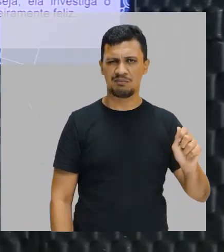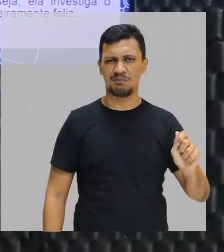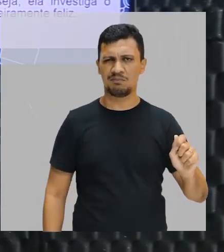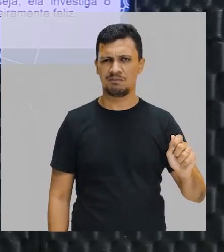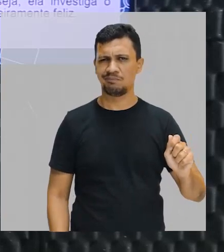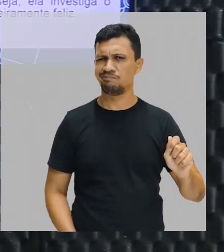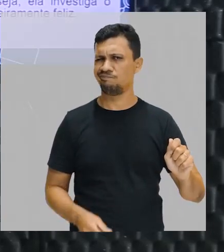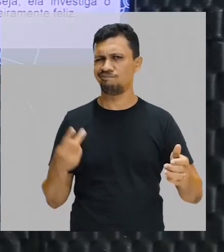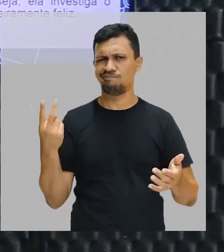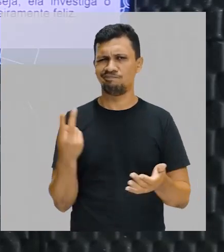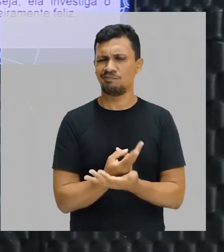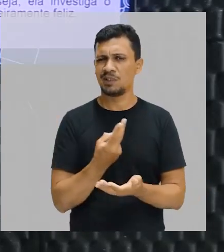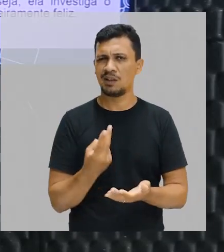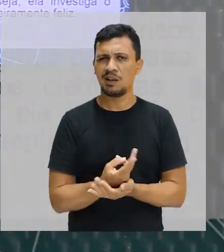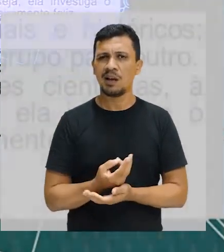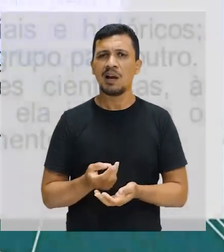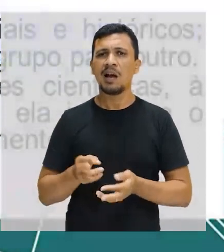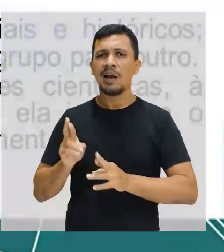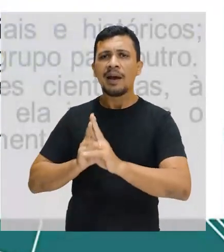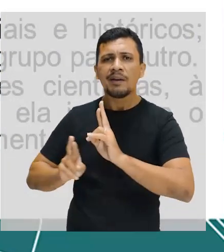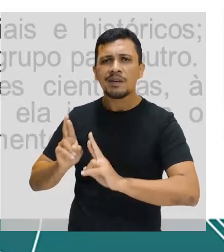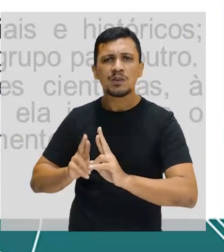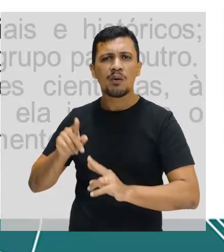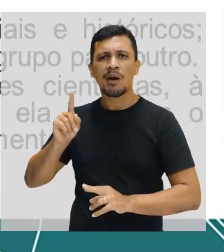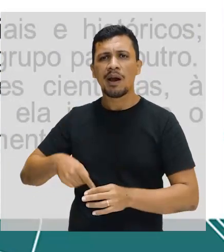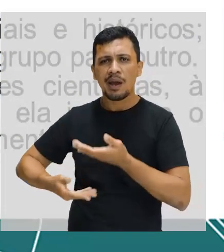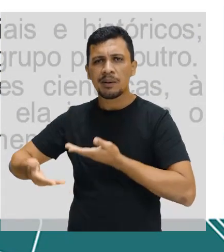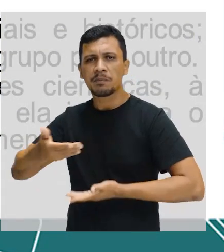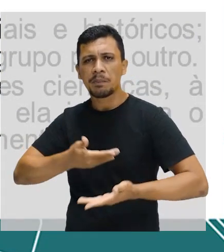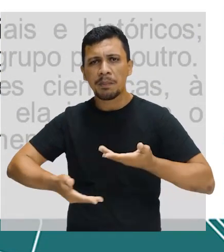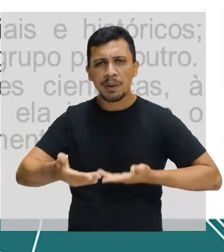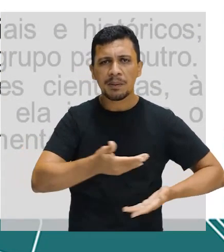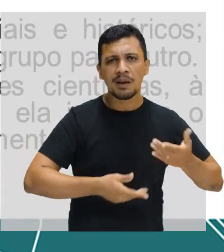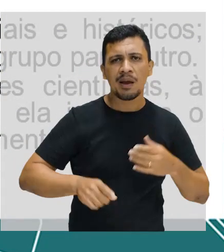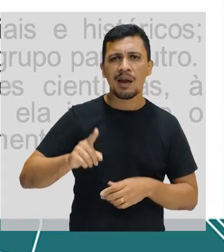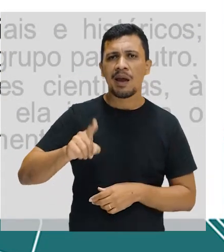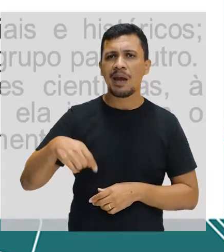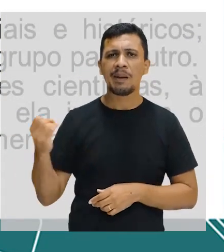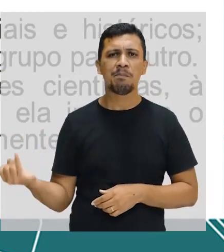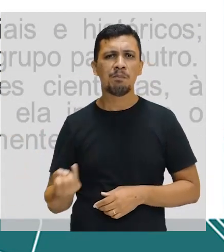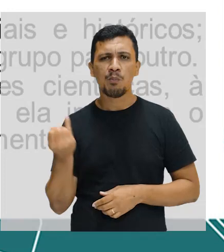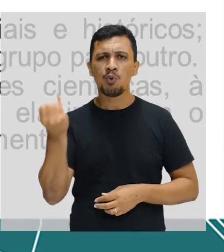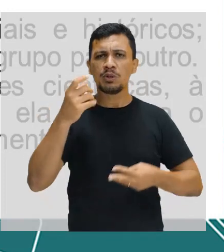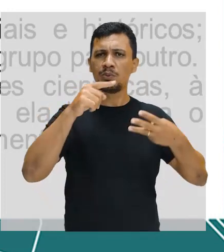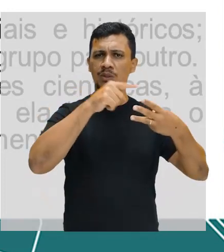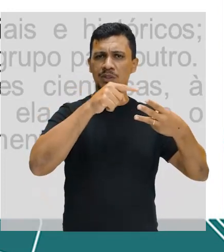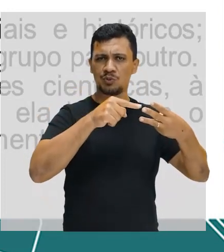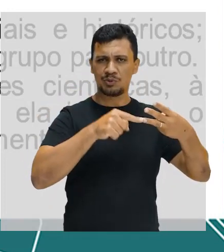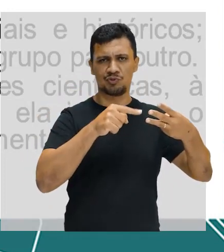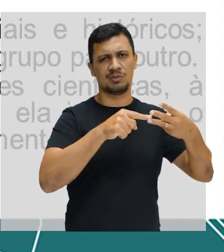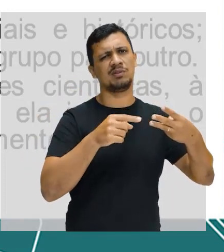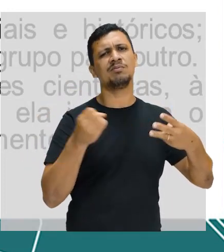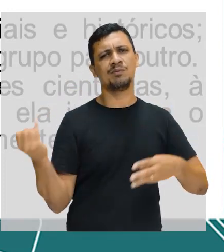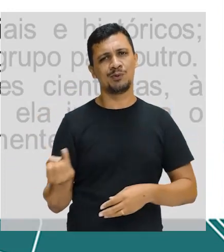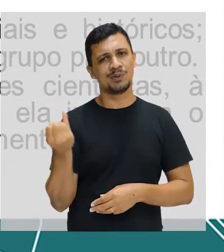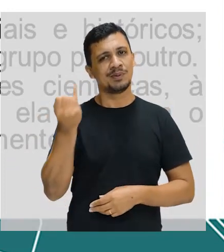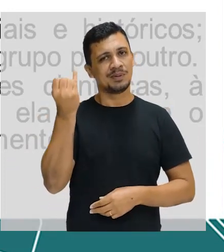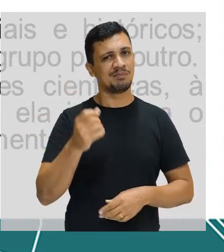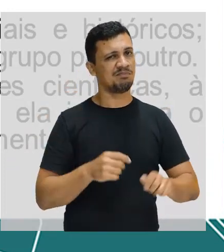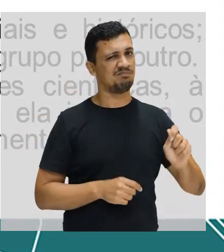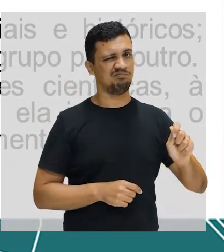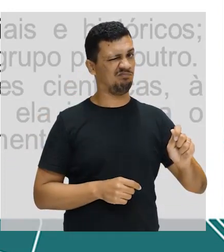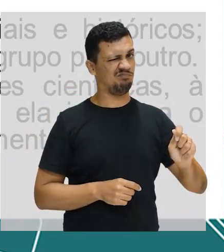são justamente esse processo de troca, de convívio que a ética precisa, a moral e a virtude também, né? Então, ficou difícil aqui esse